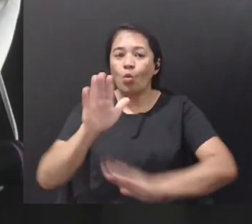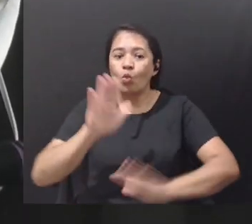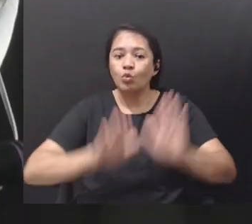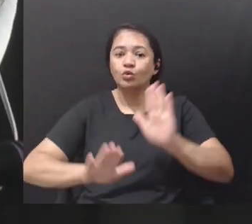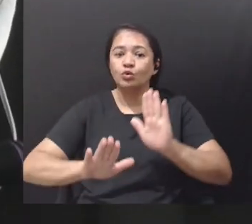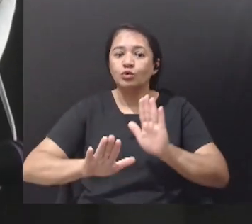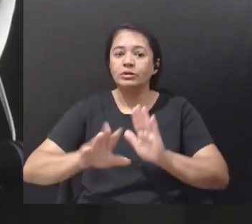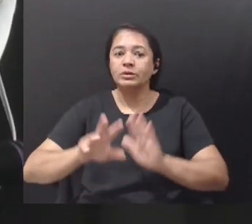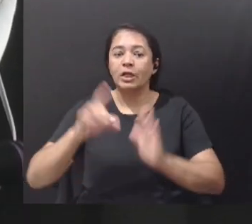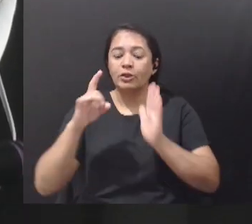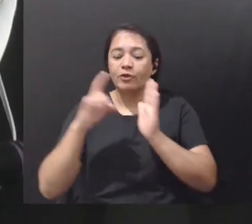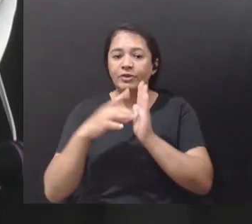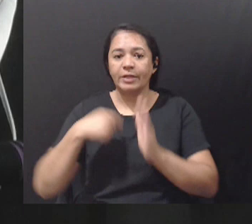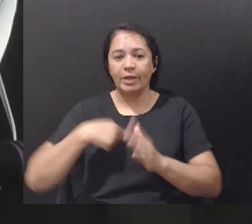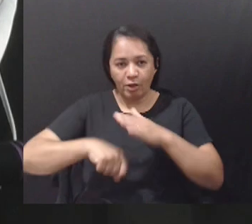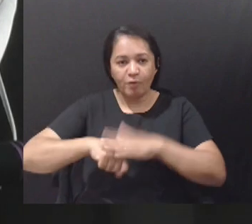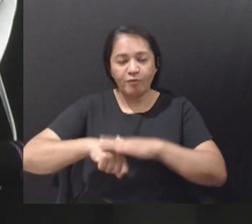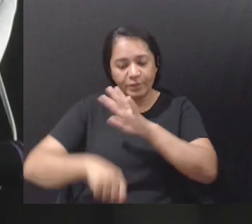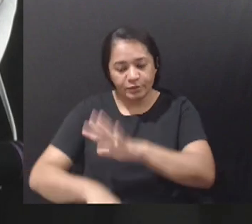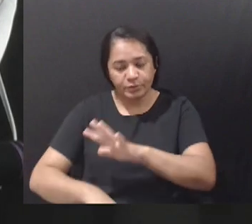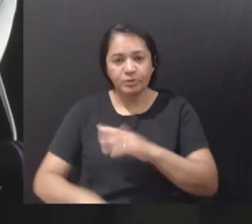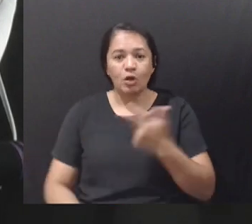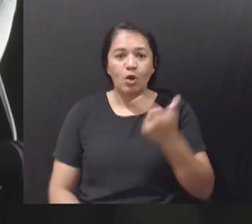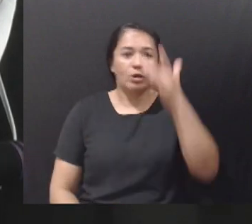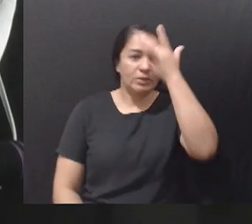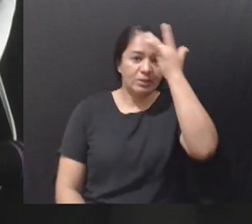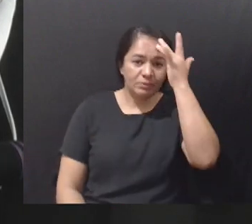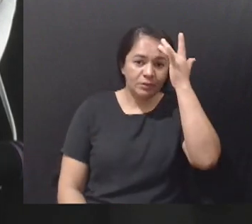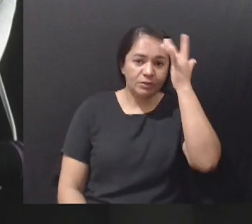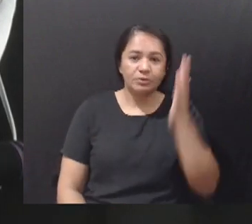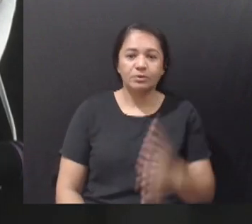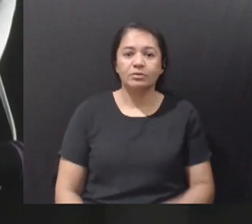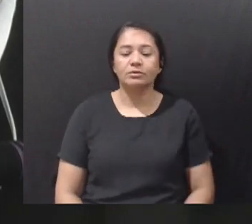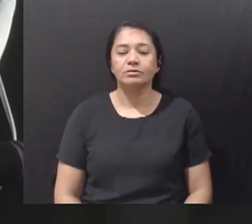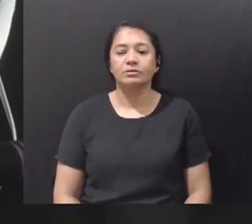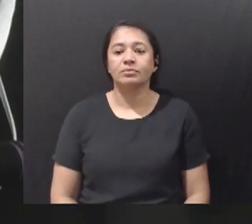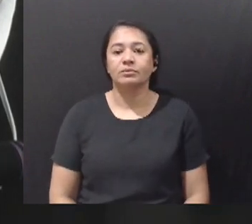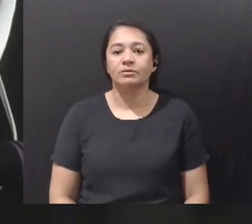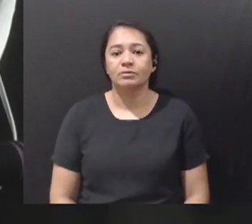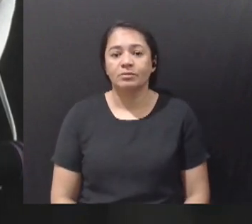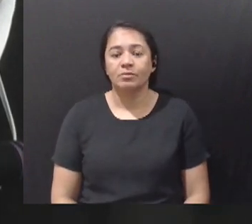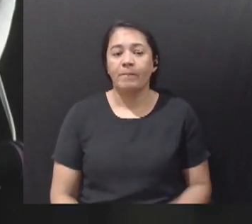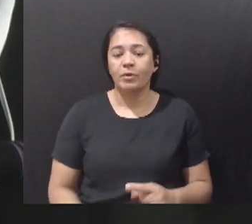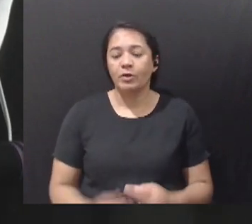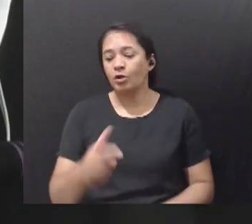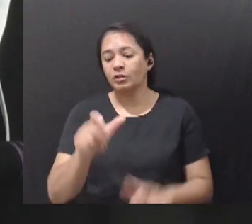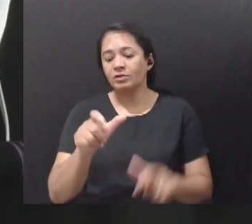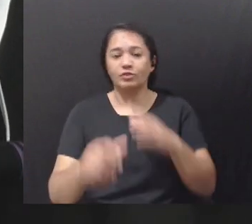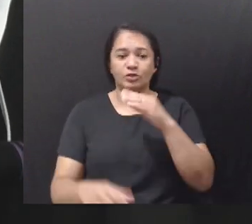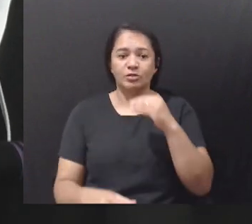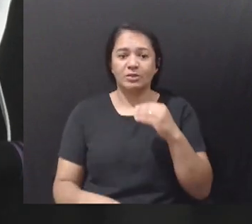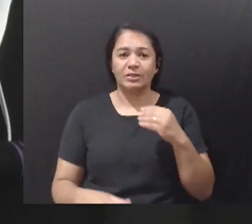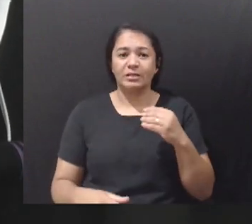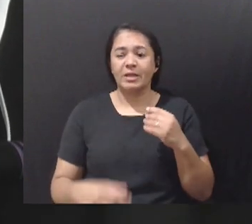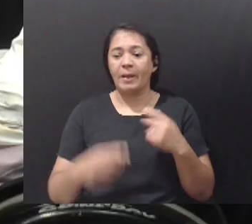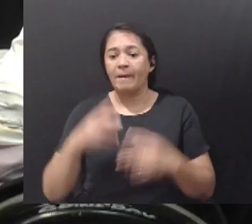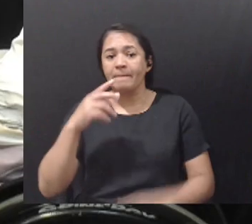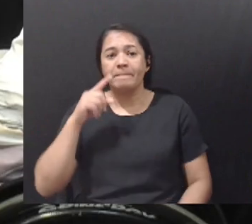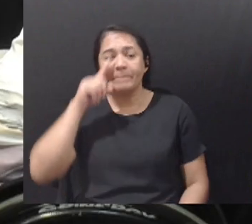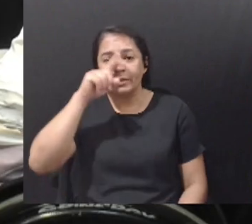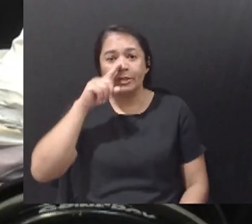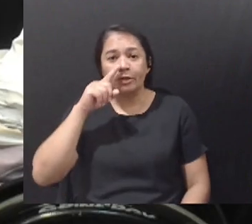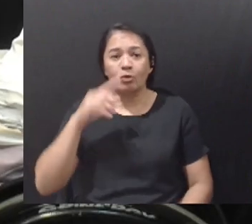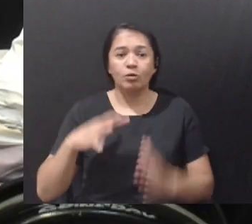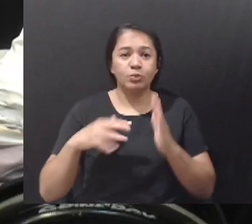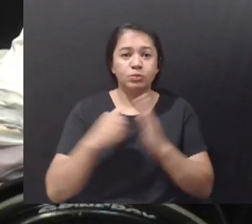Eu faço isso. Tem outras pessoas que vão lidar com aquele resíduo, né, Célia? E isso causa muito acidente de trabalho, inclusive. Nina, vou te dizer uma